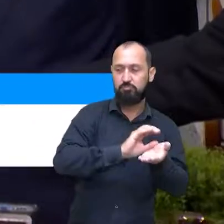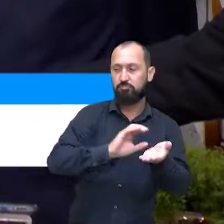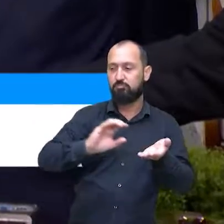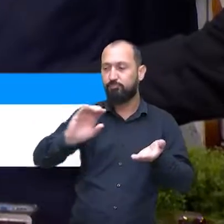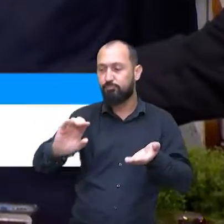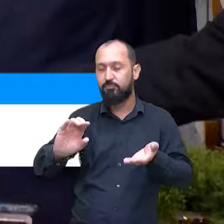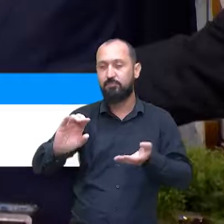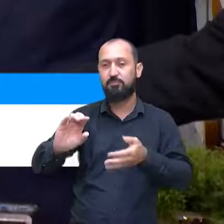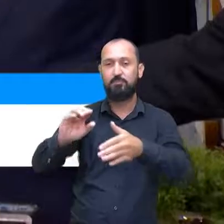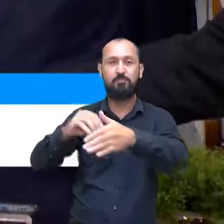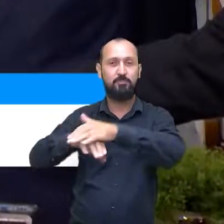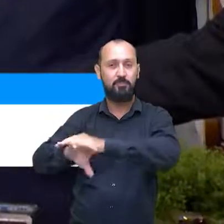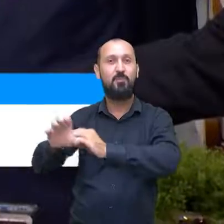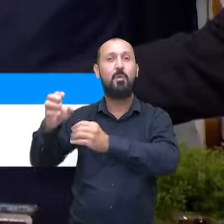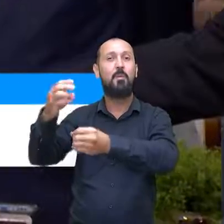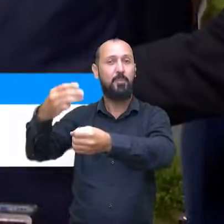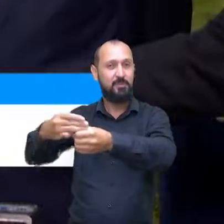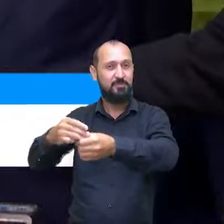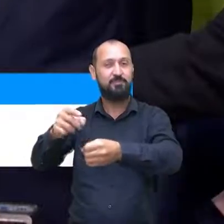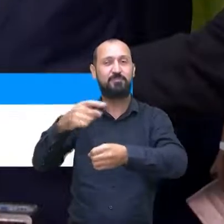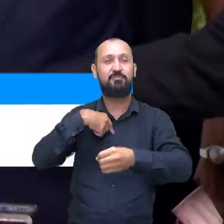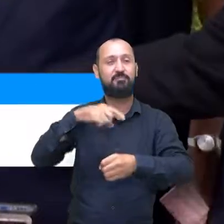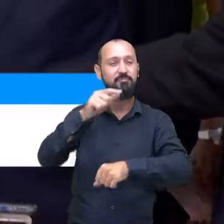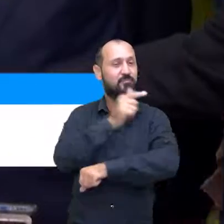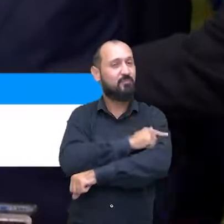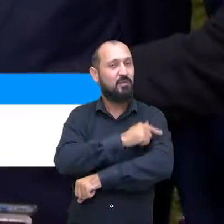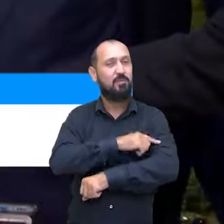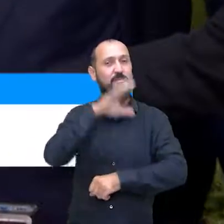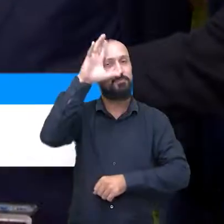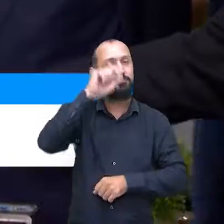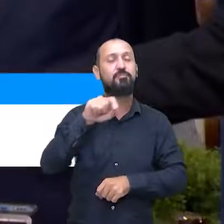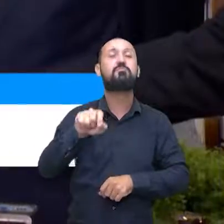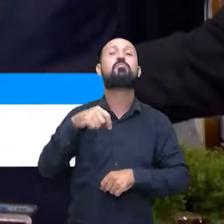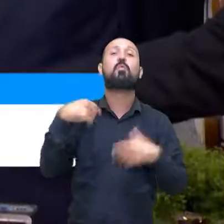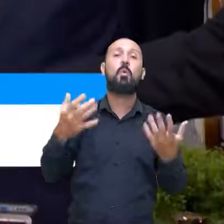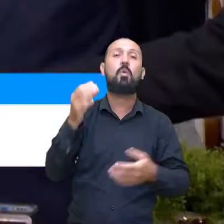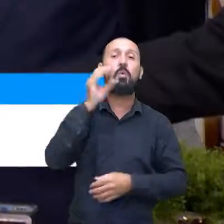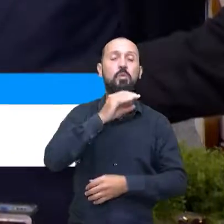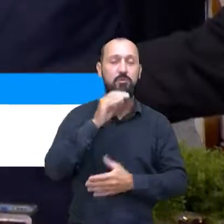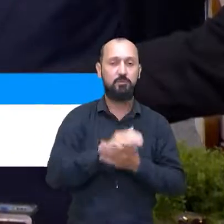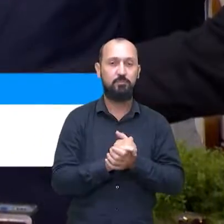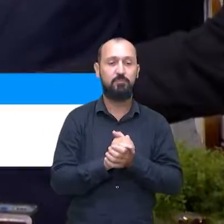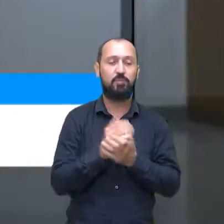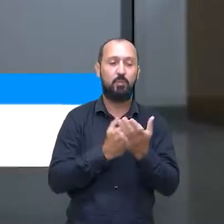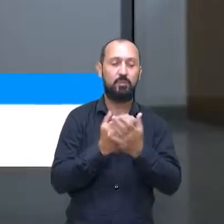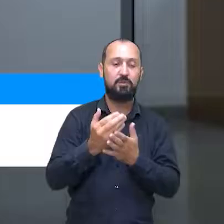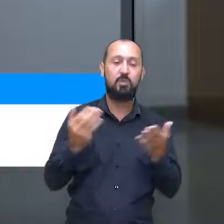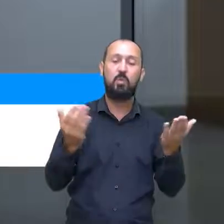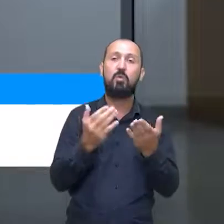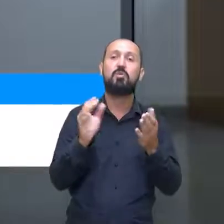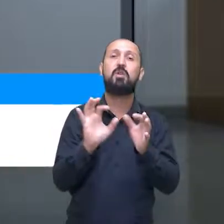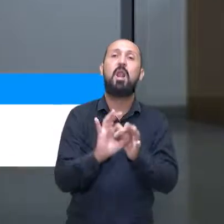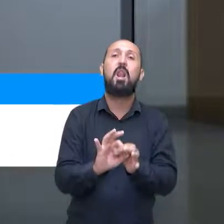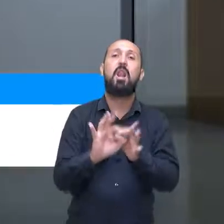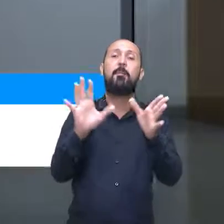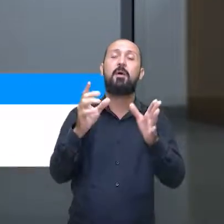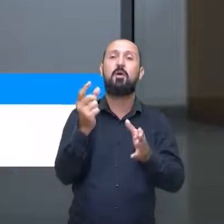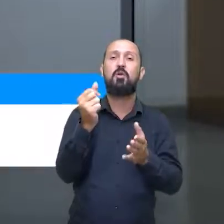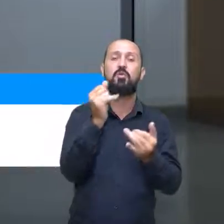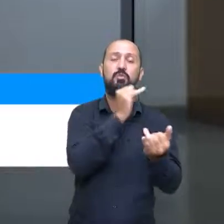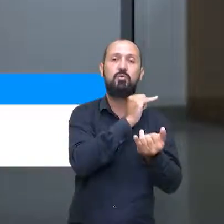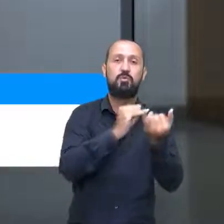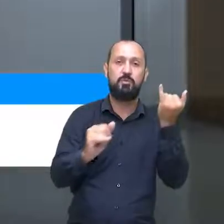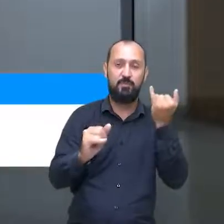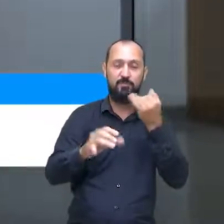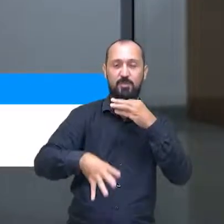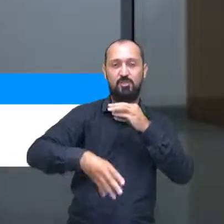fundo municipal, fica muito mais fácil para o gestor municipal poder direcionar a sua prioridade. A partir de hoje, já estão